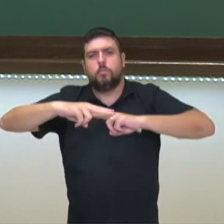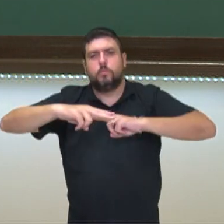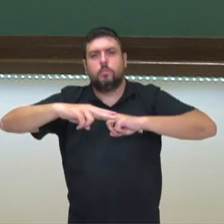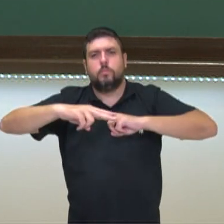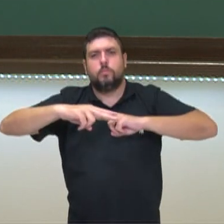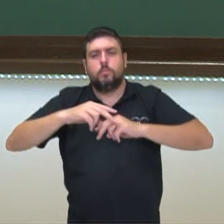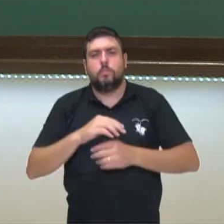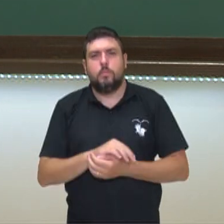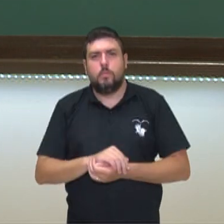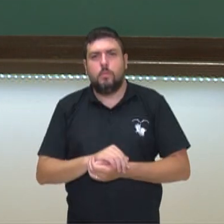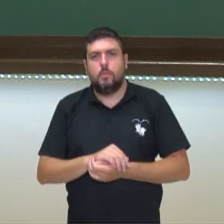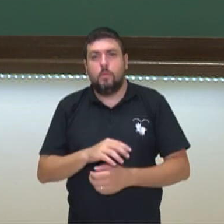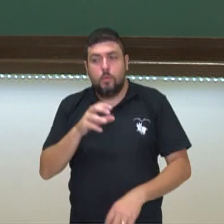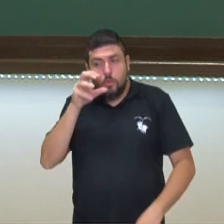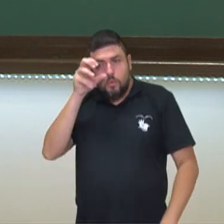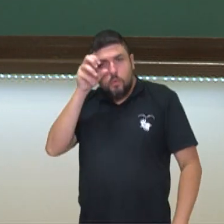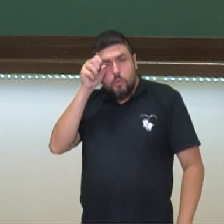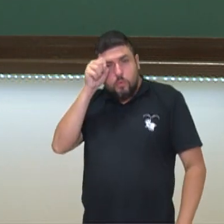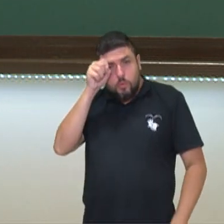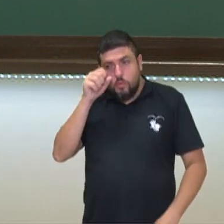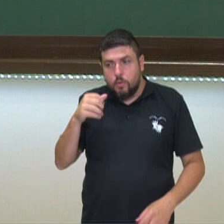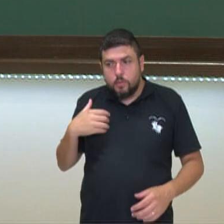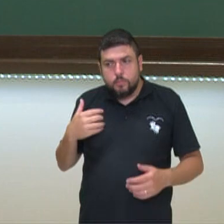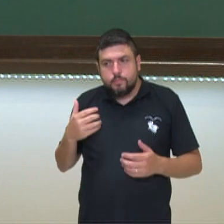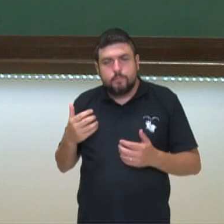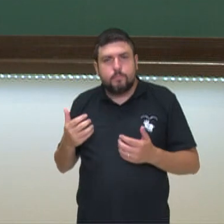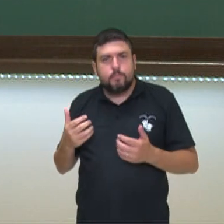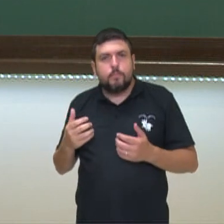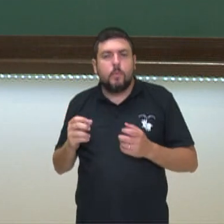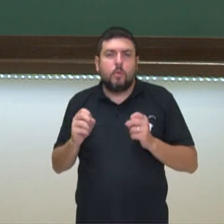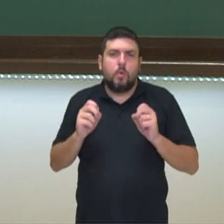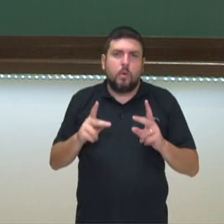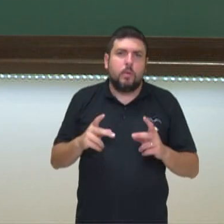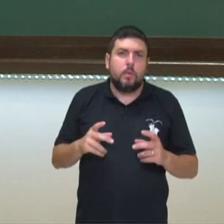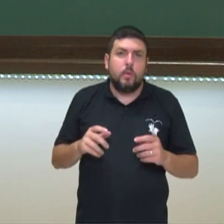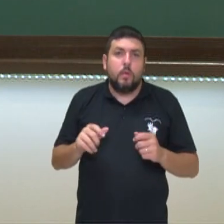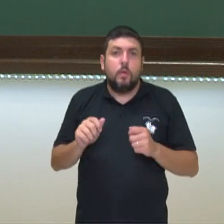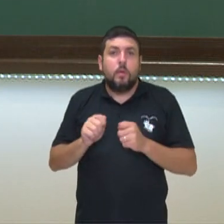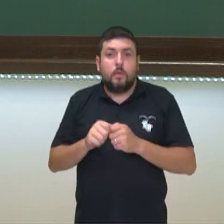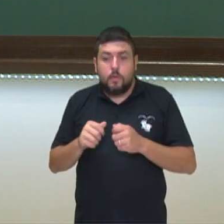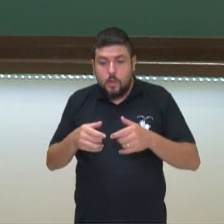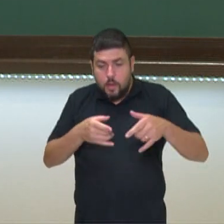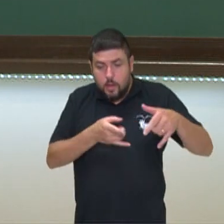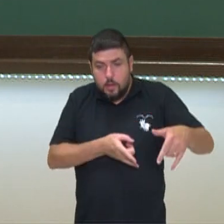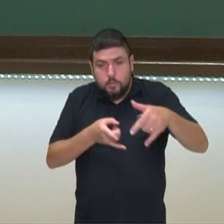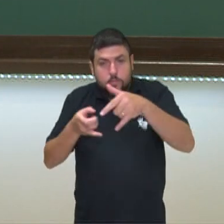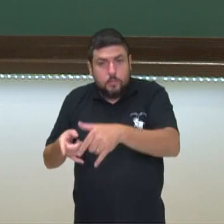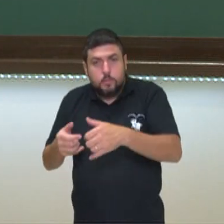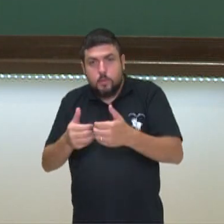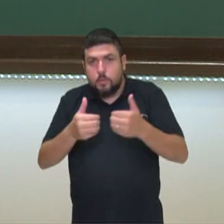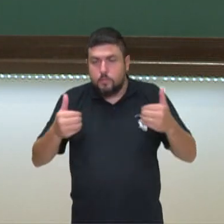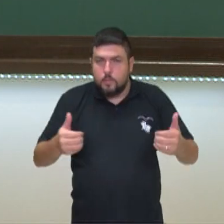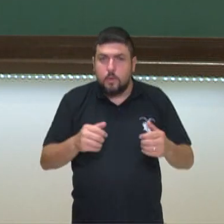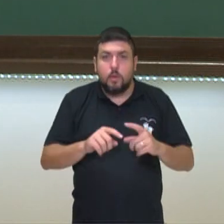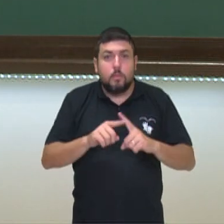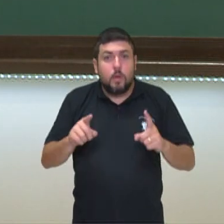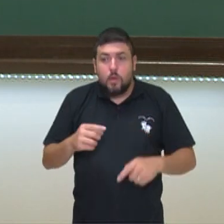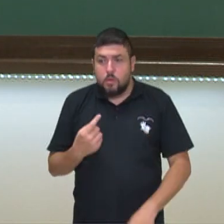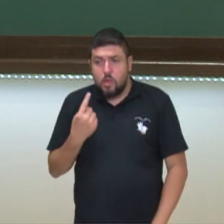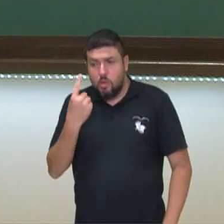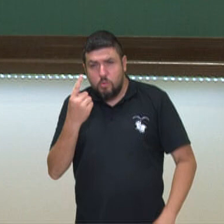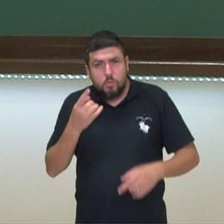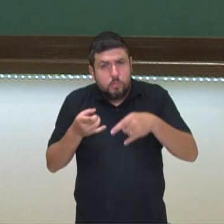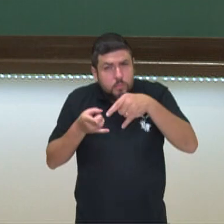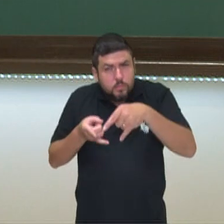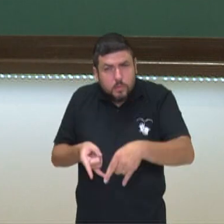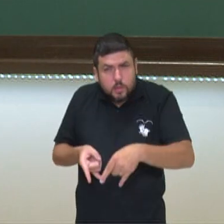Tem que dividir o quarto com outra pessoa. Muito bem. O que fazer então? Separa a cama. Perfeito. Mas não tem 2 camas,